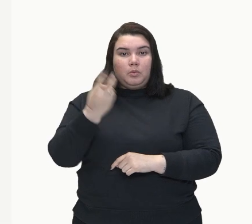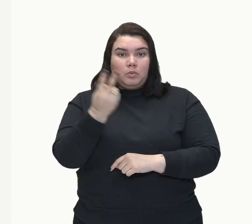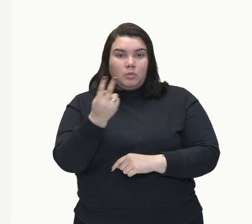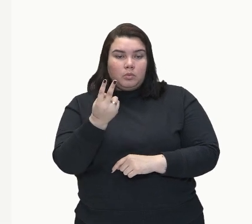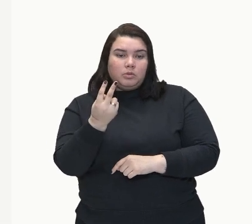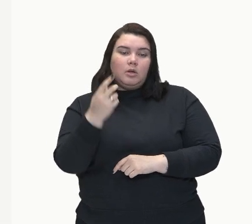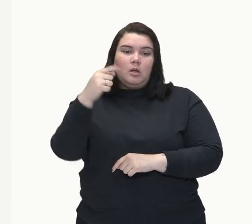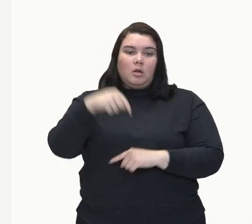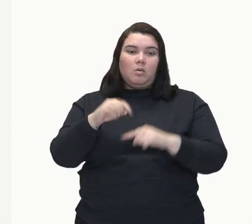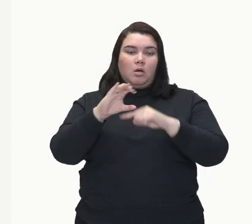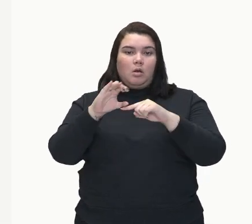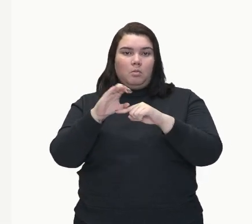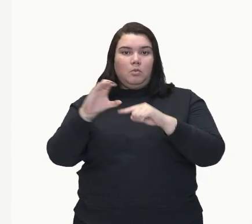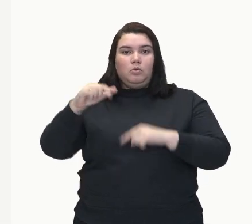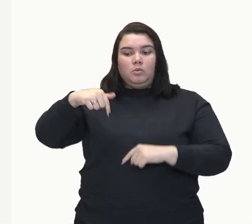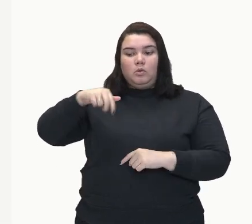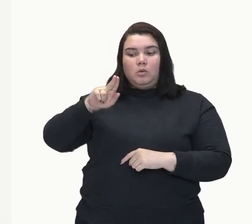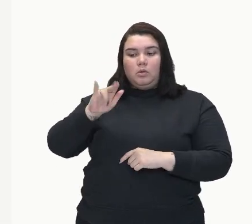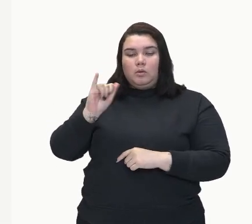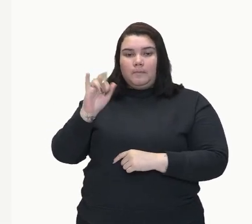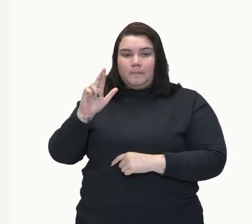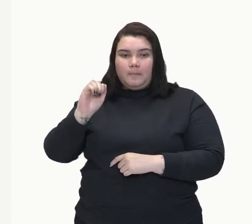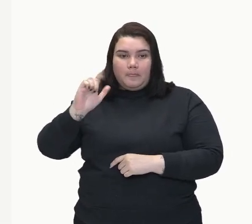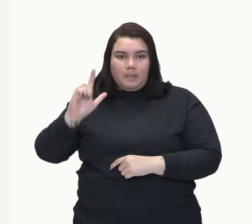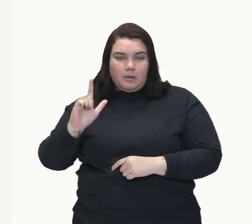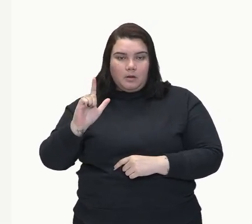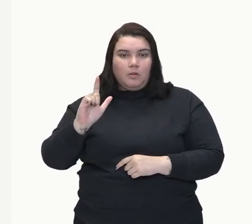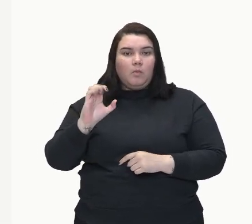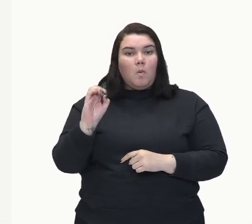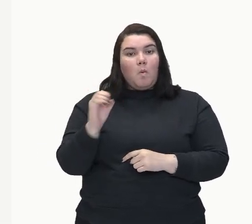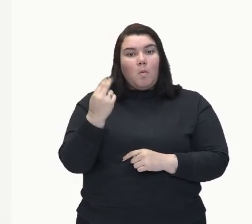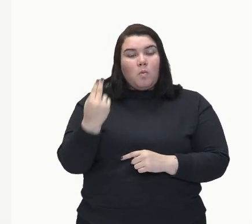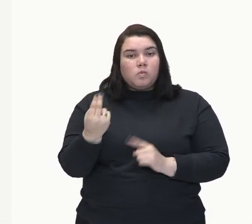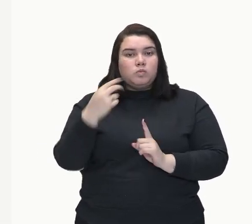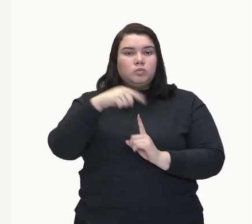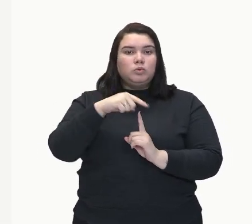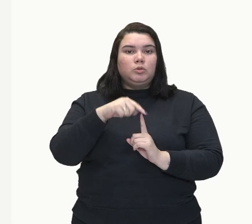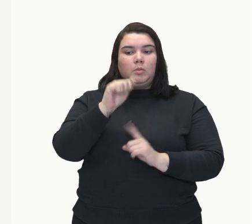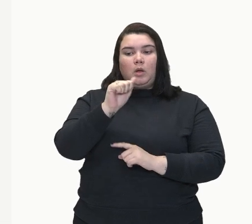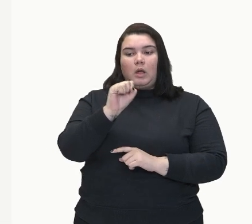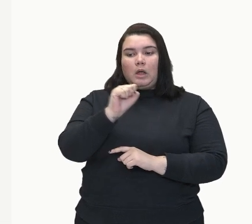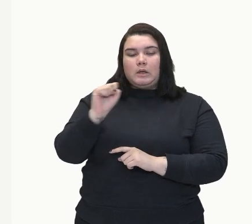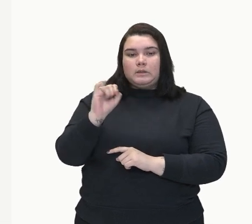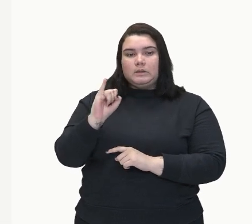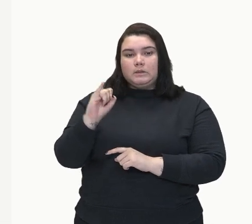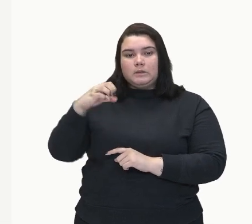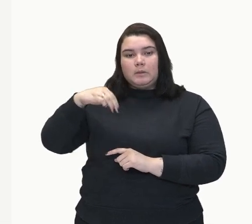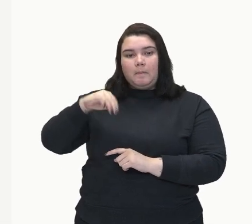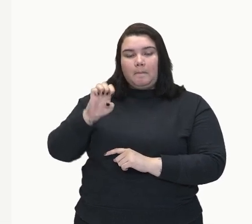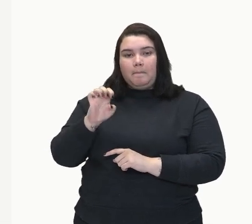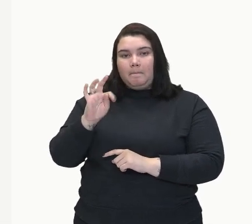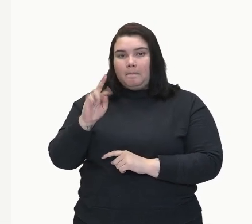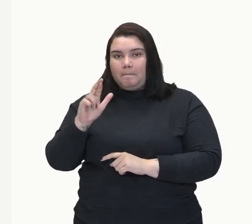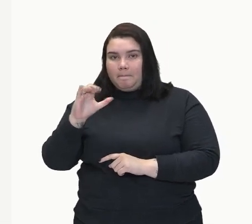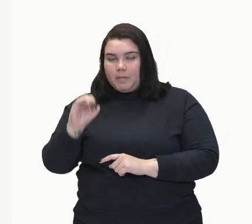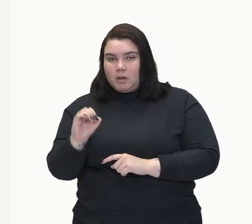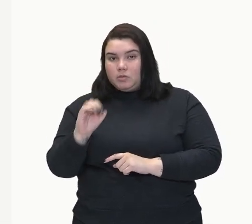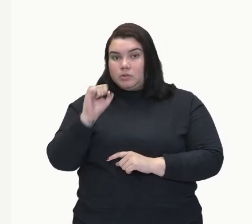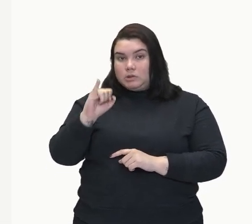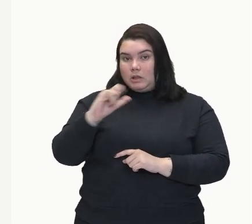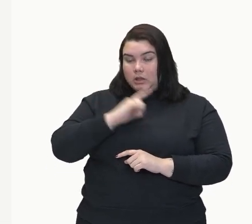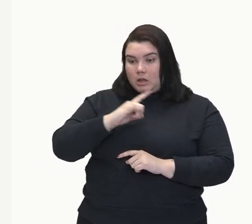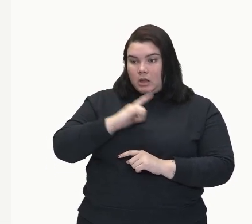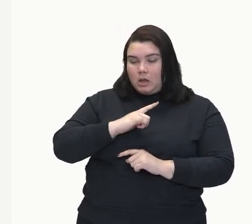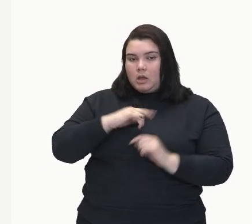ele é um carbono quiral ou carbono assimétrico. Se existe um carbono assimétrico, quer dizer que